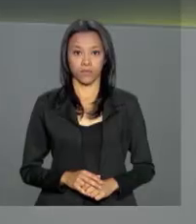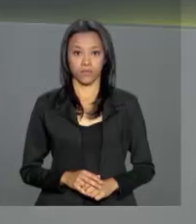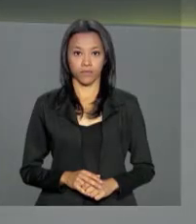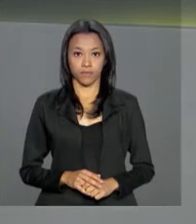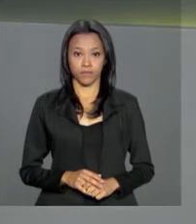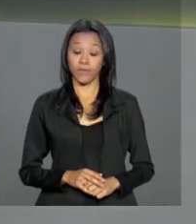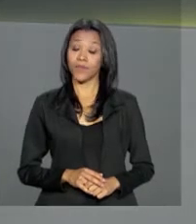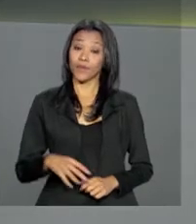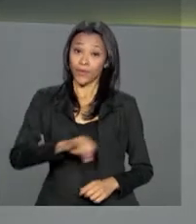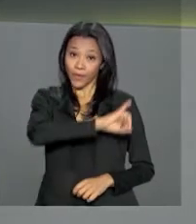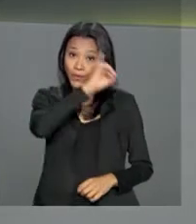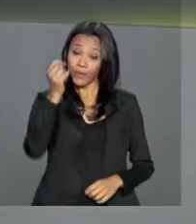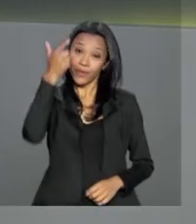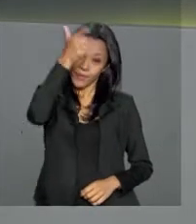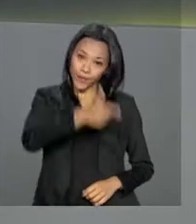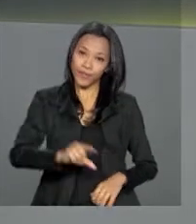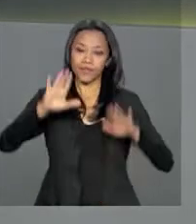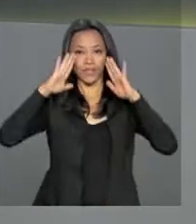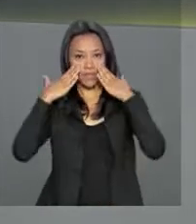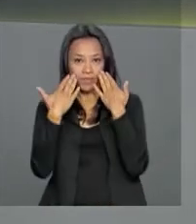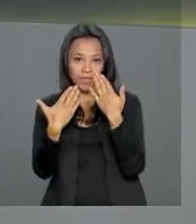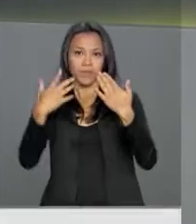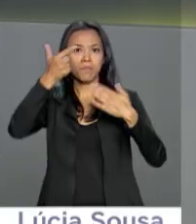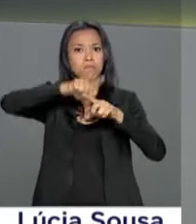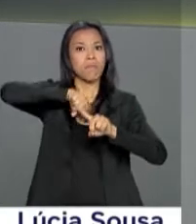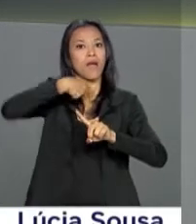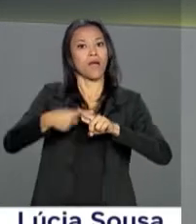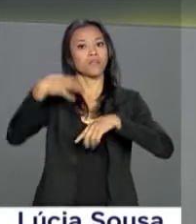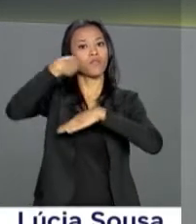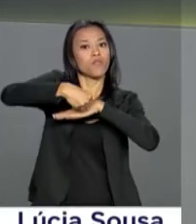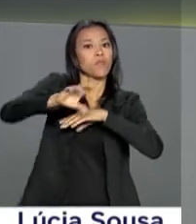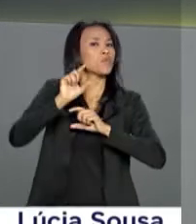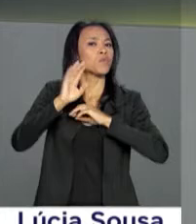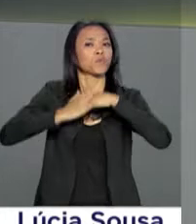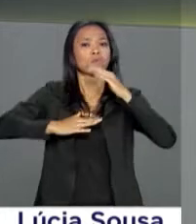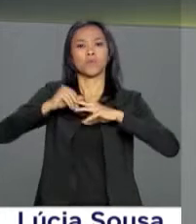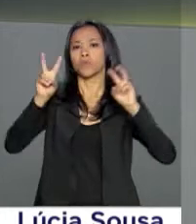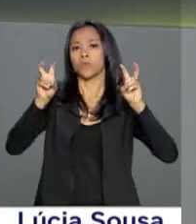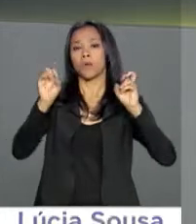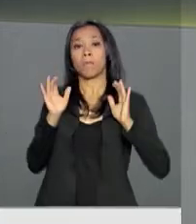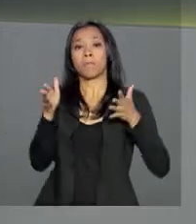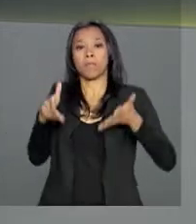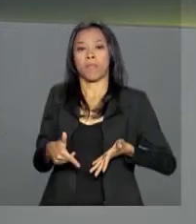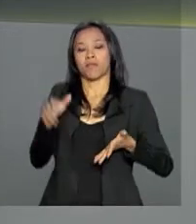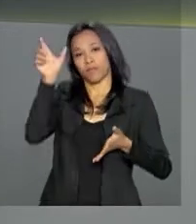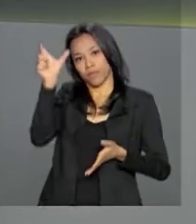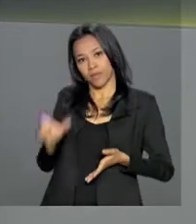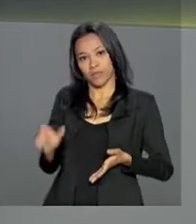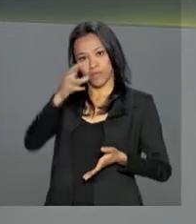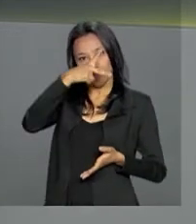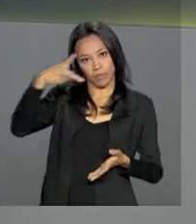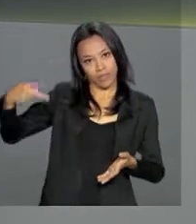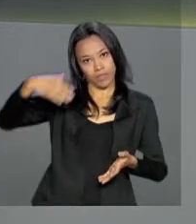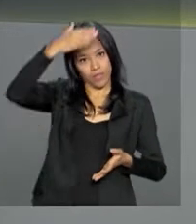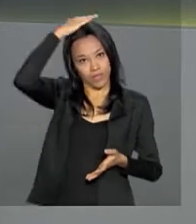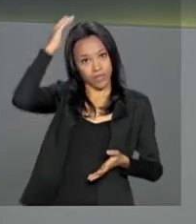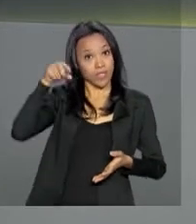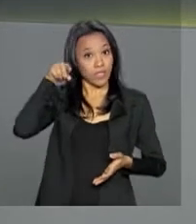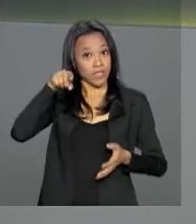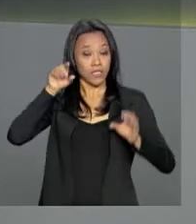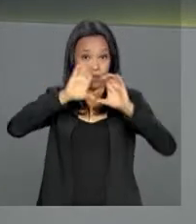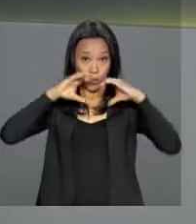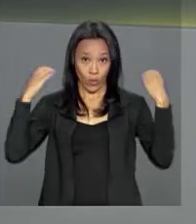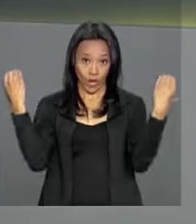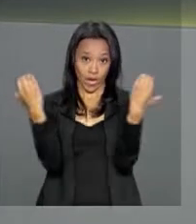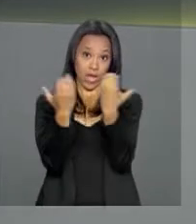olá estamos de volta com mais informações sobre a participação do presidente michel temer no congresso no congresso aço brasil em são